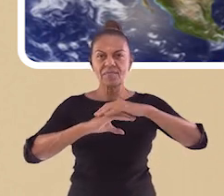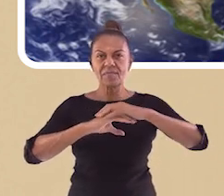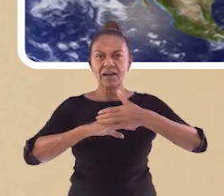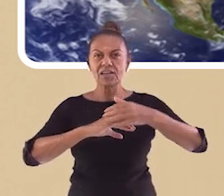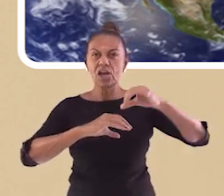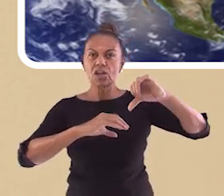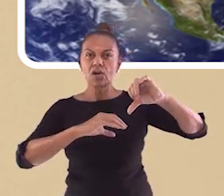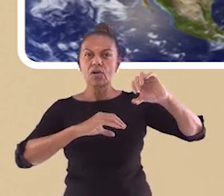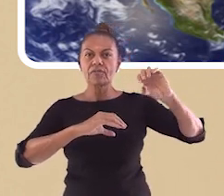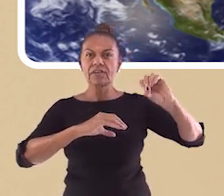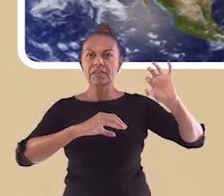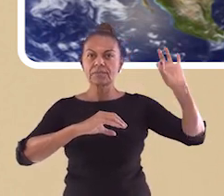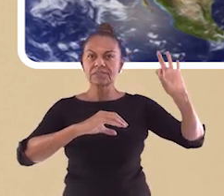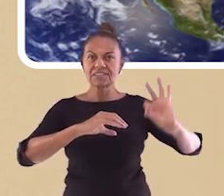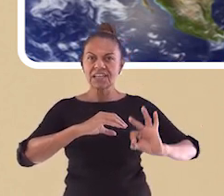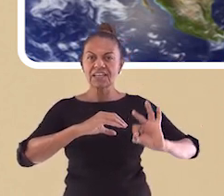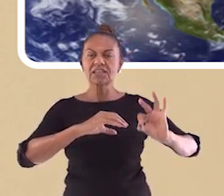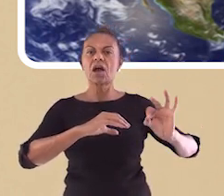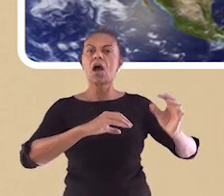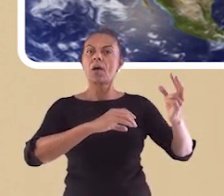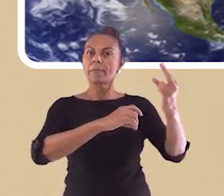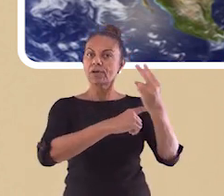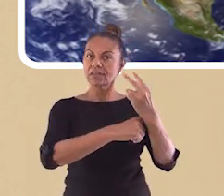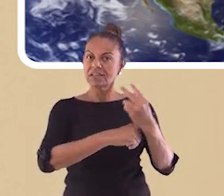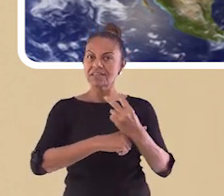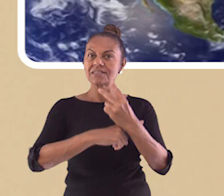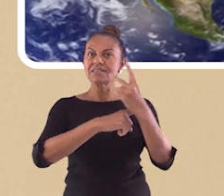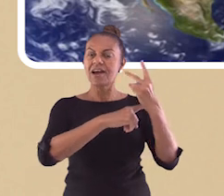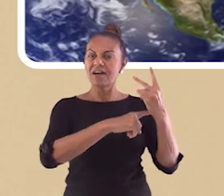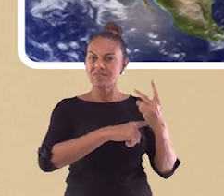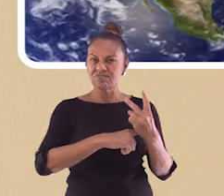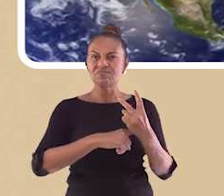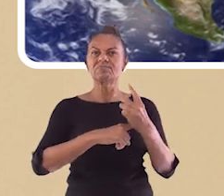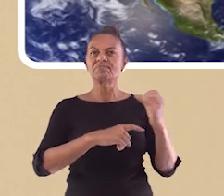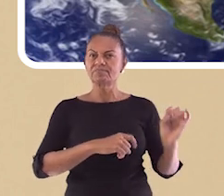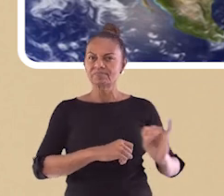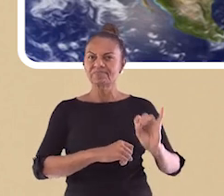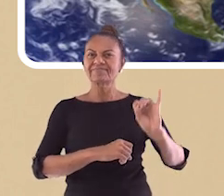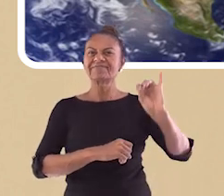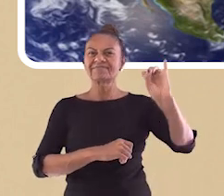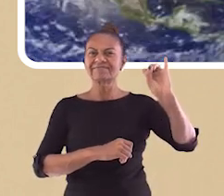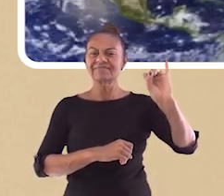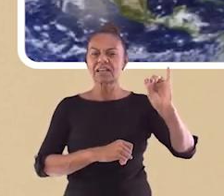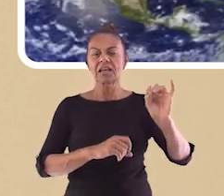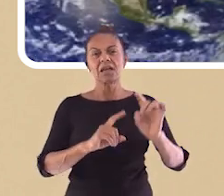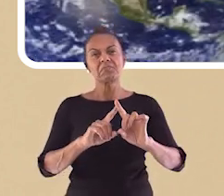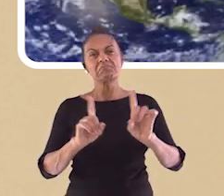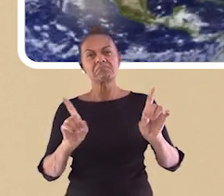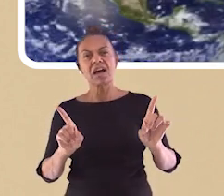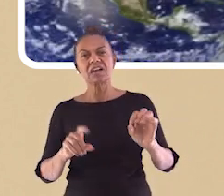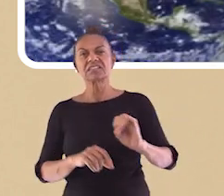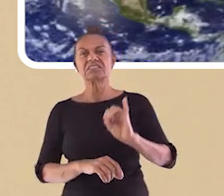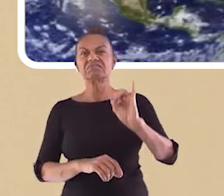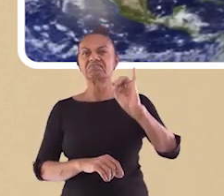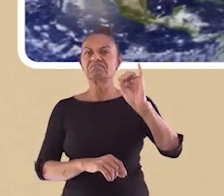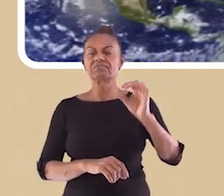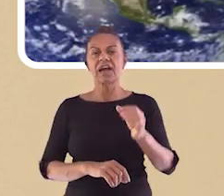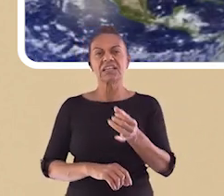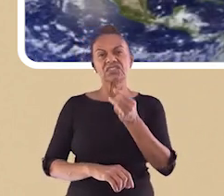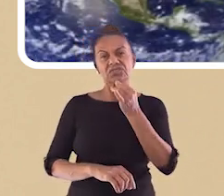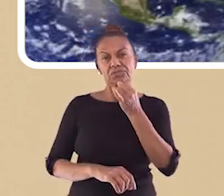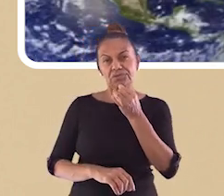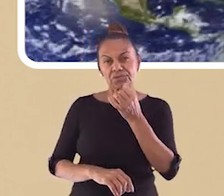filtra 93% dos raios ultravioletas. Como você pode ver, a camada de ozônio tem uma função bem importante,